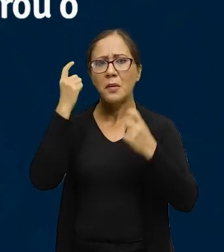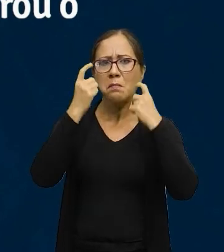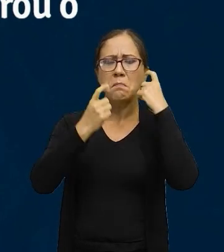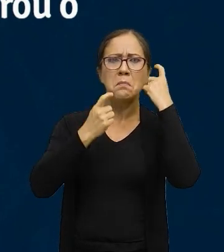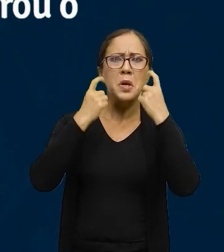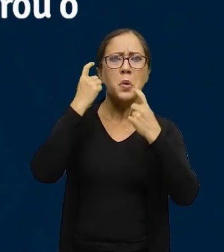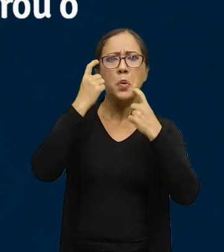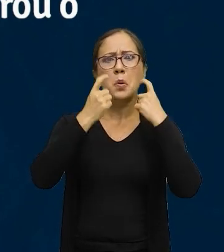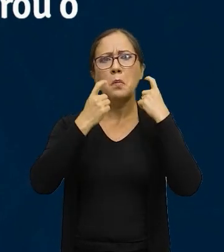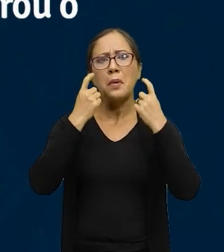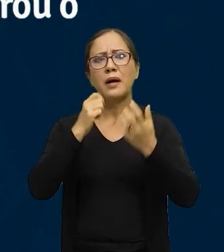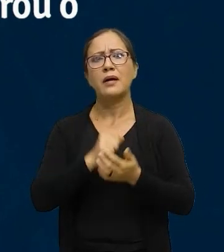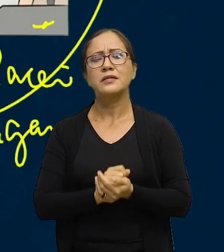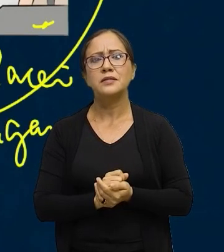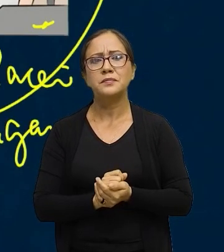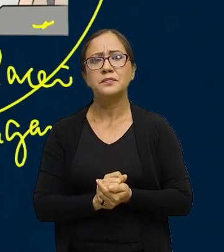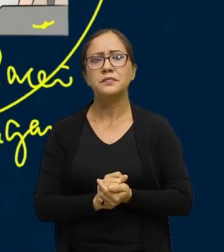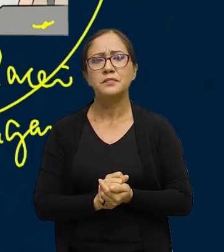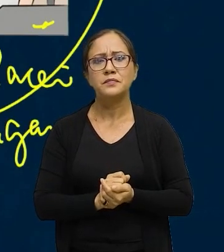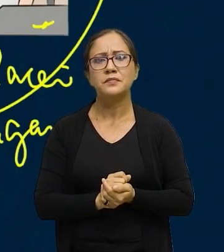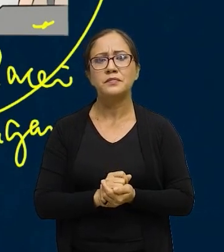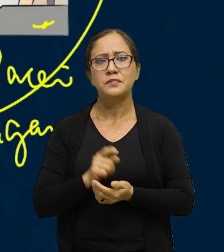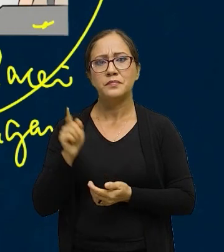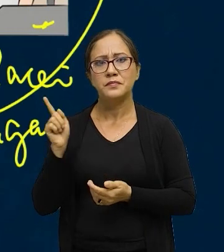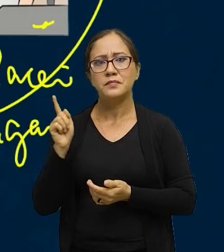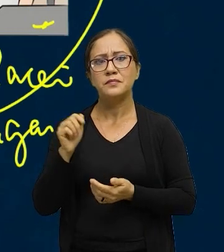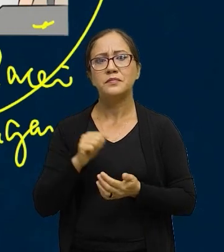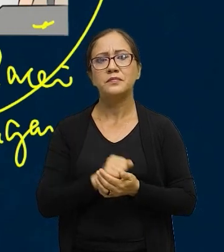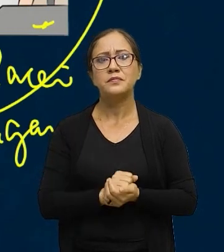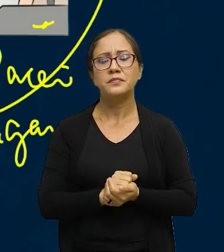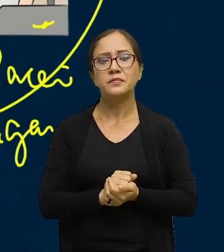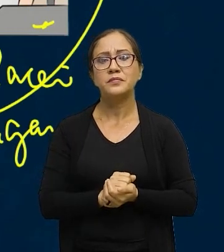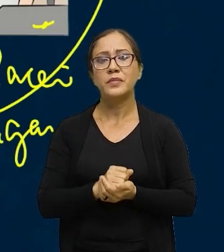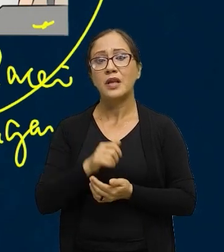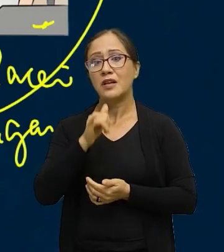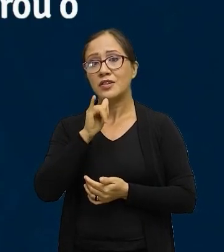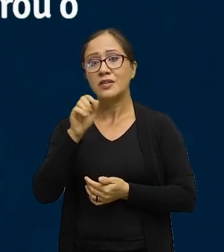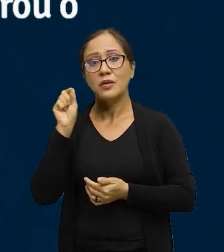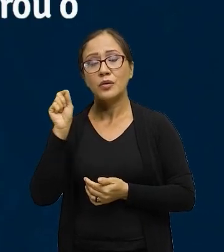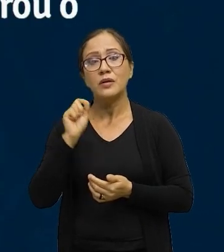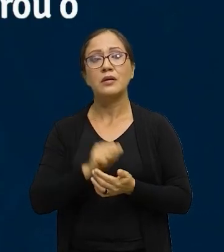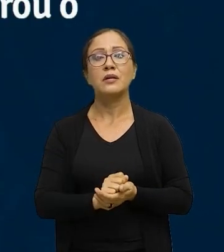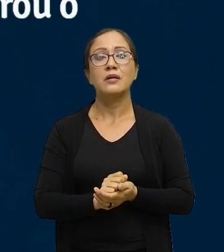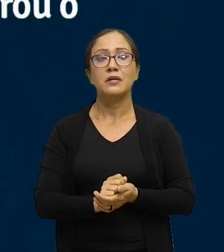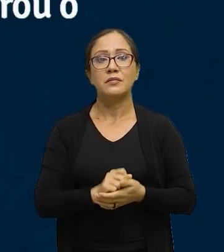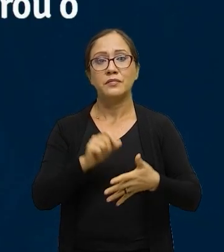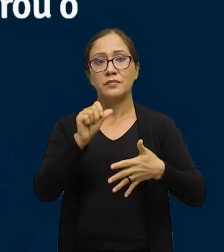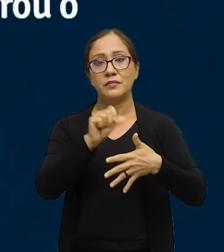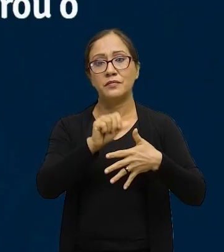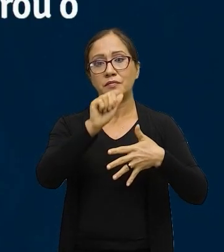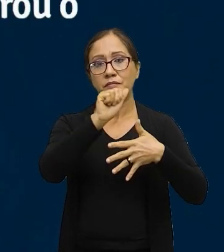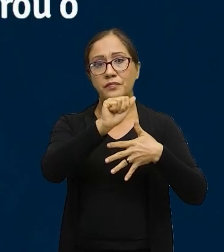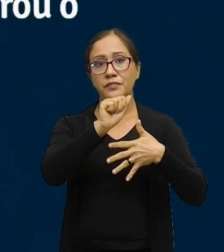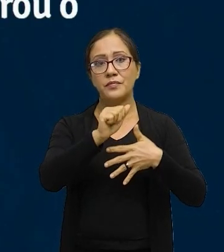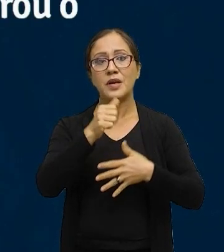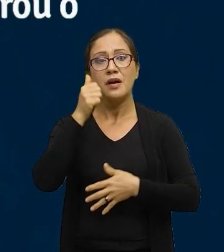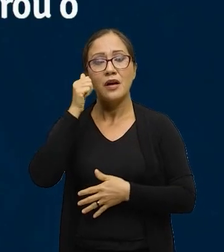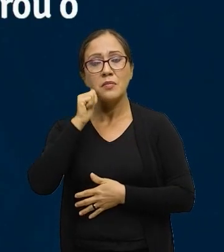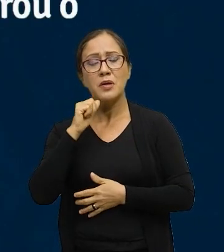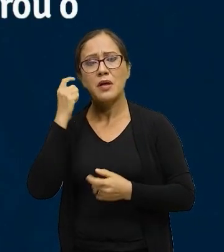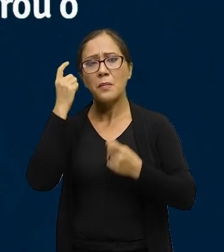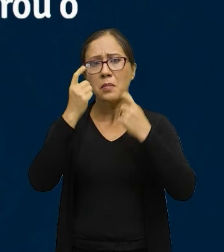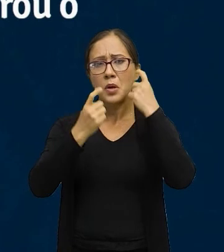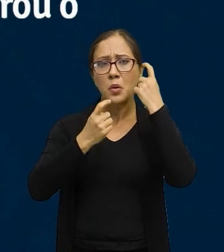preocupada, né, uma tirinha, é que na tirinha em inglês podemos afirmar que, depois de eu ler, que a garota ela